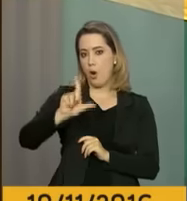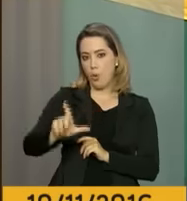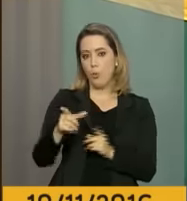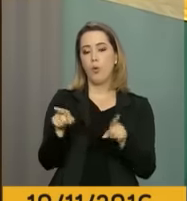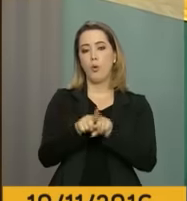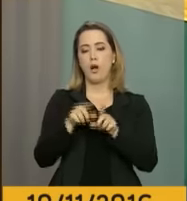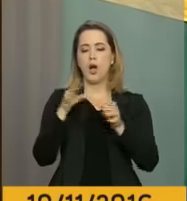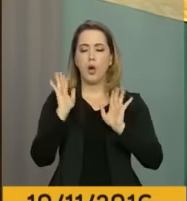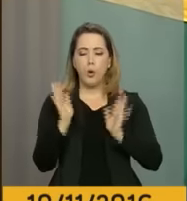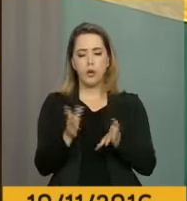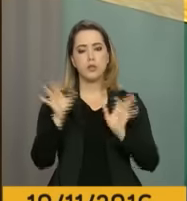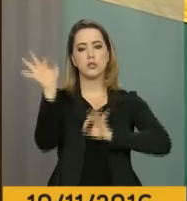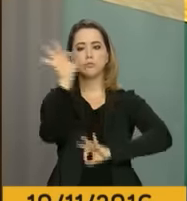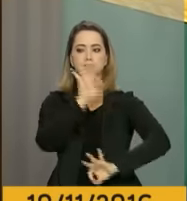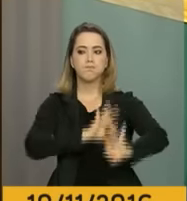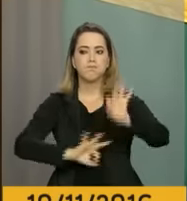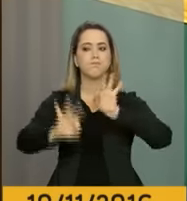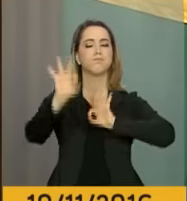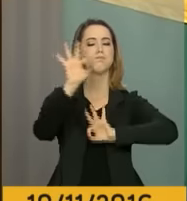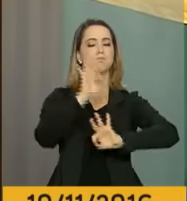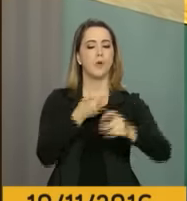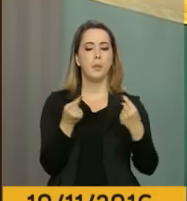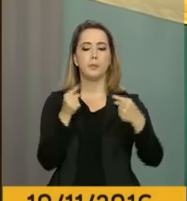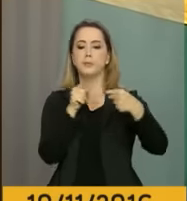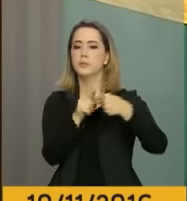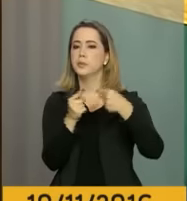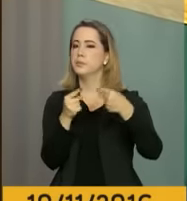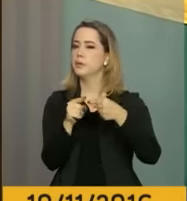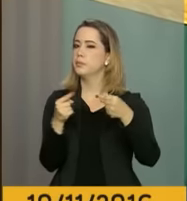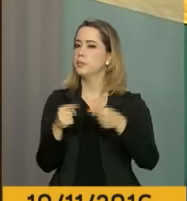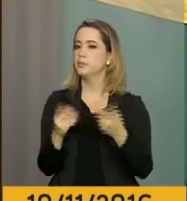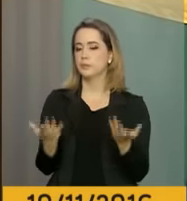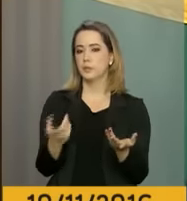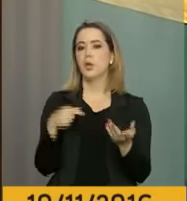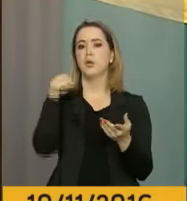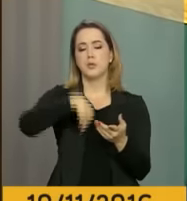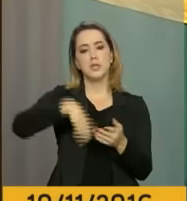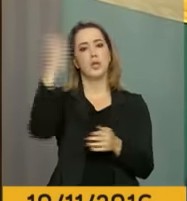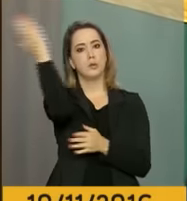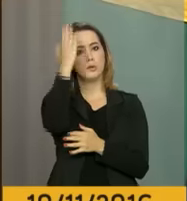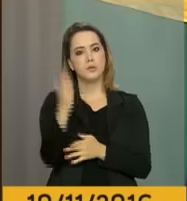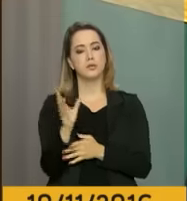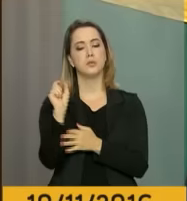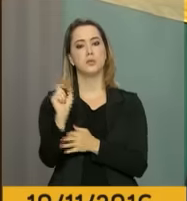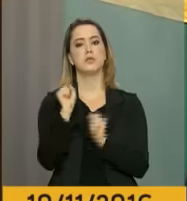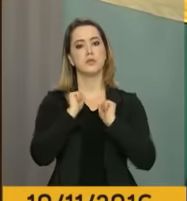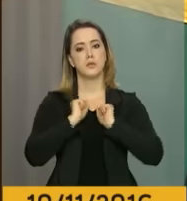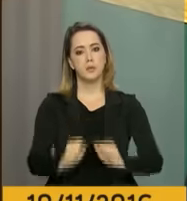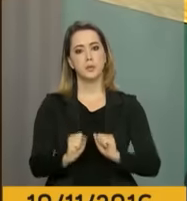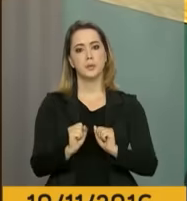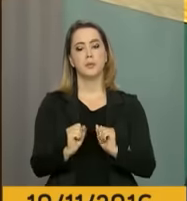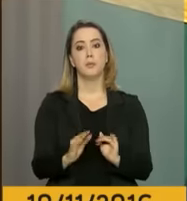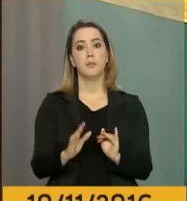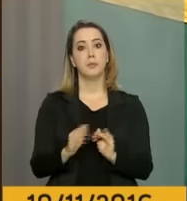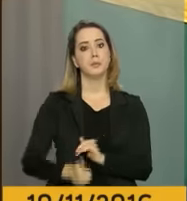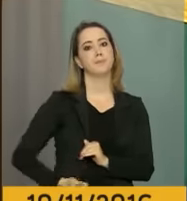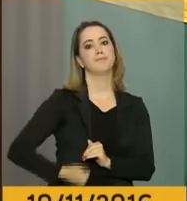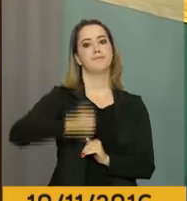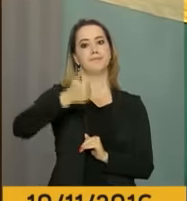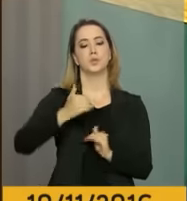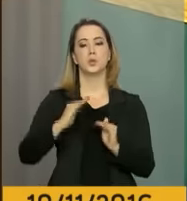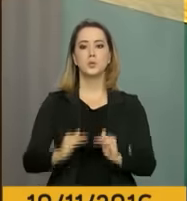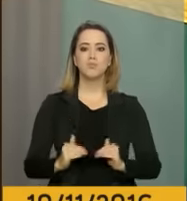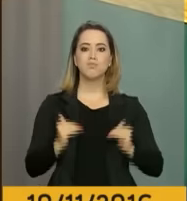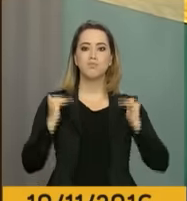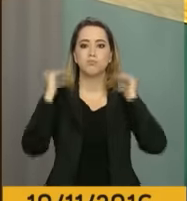adequadamente planejado, estipulado, não é? Exatamente para que o Brasil de hoje possa ser o Brasil maior